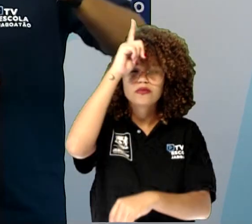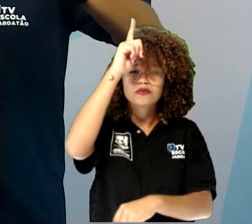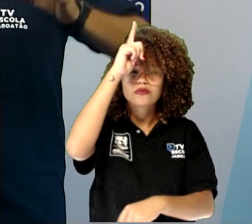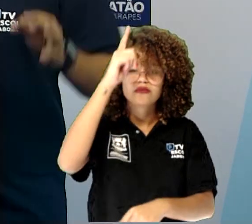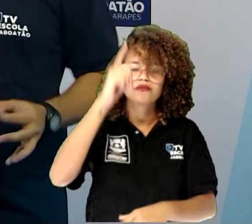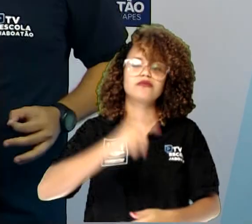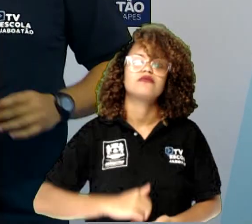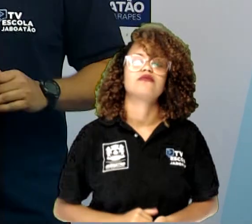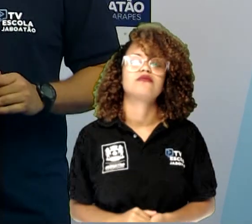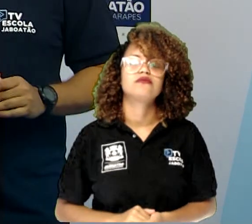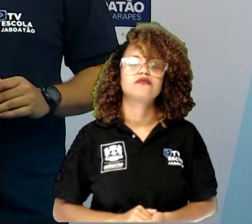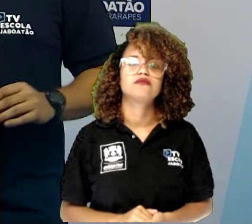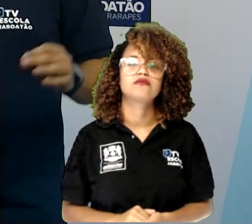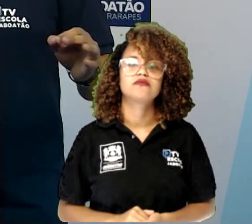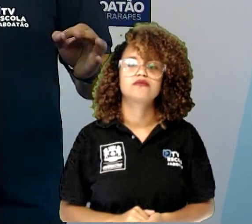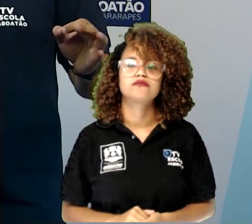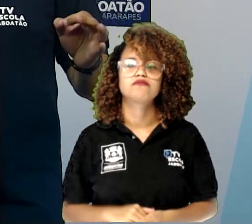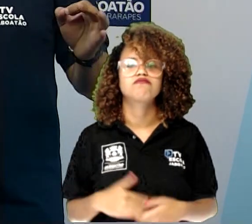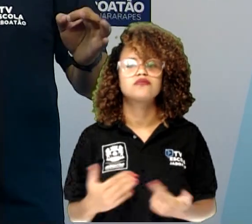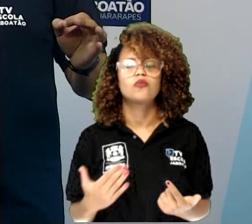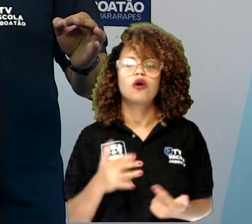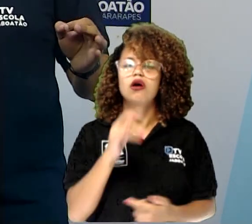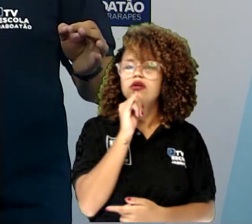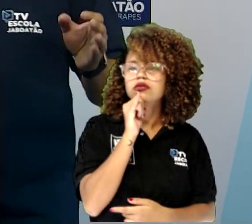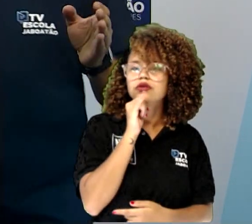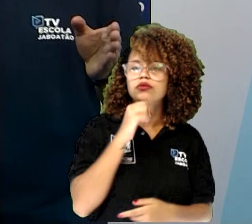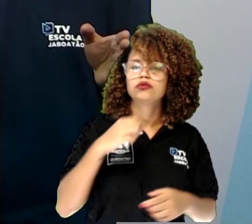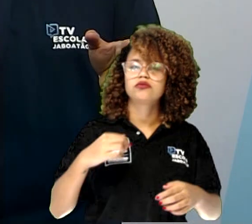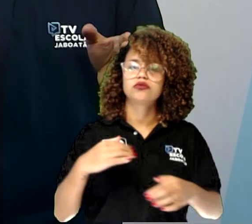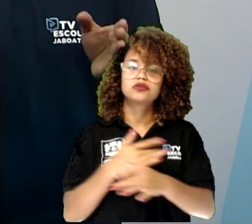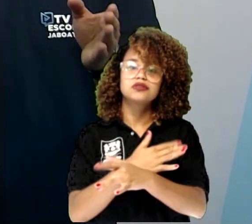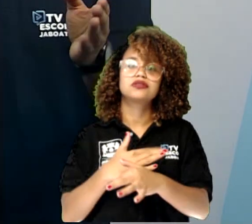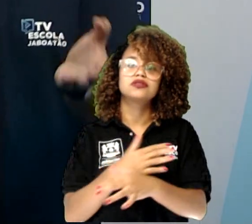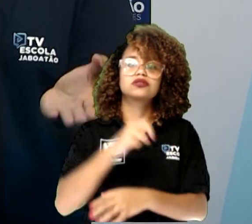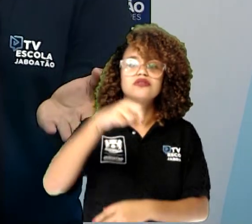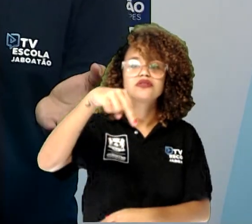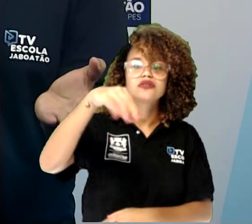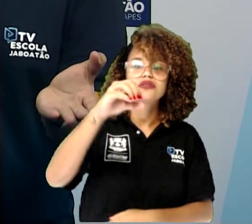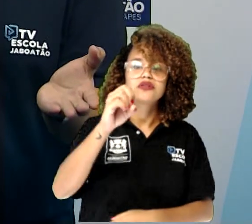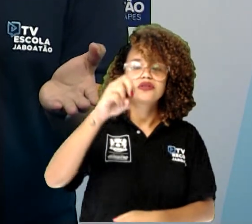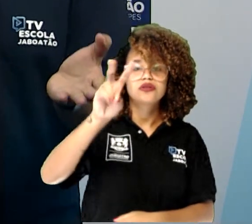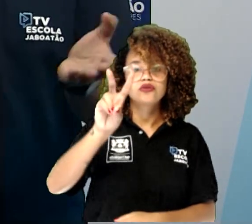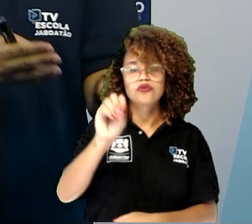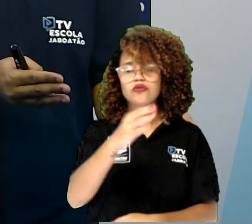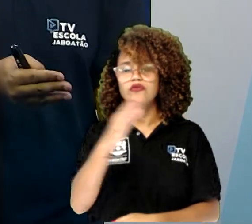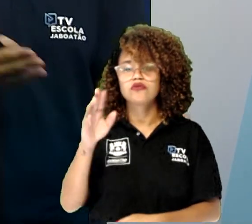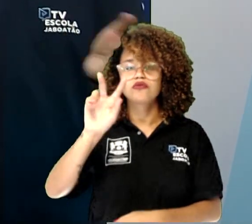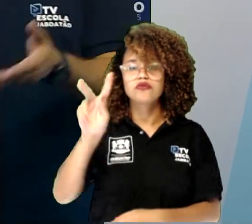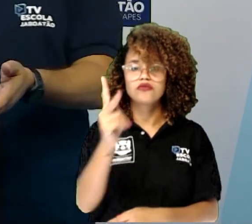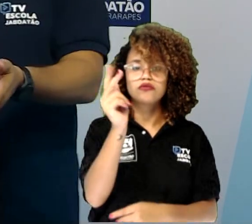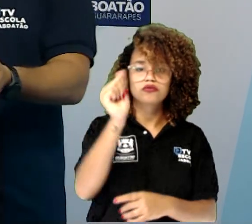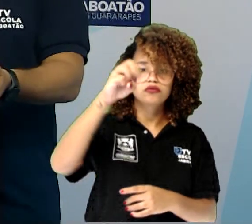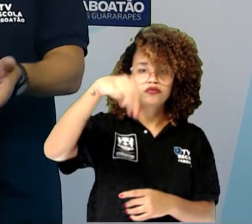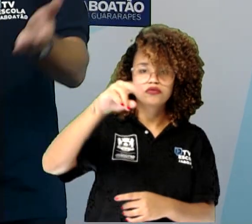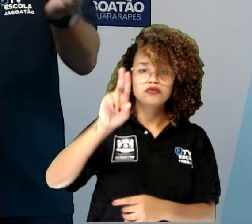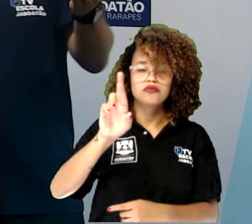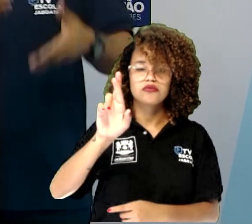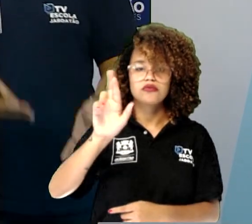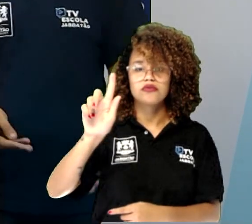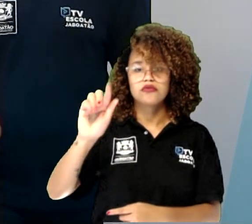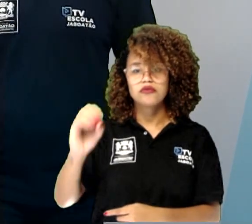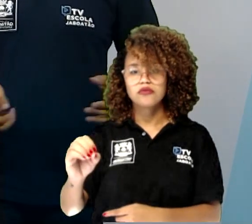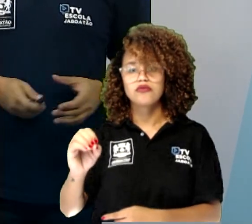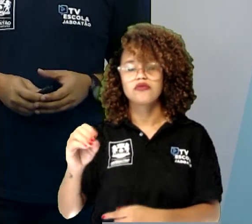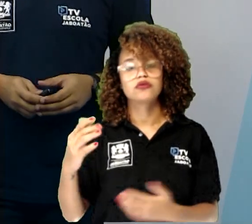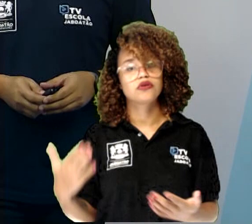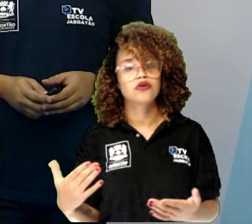expressão, mini-Alemanha. Você tem, por exemplo, uma cidade chamada de Novo Hamburgo. Hamburgo é uma cidade alemã e Novo Hamburgo